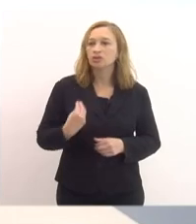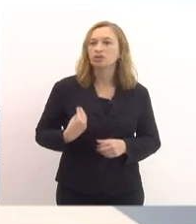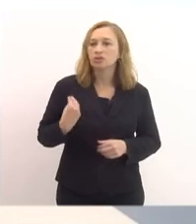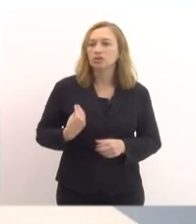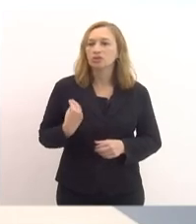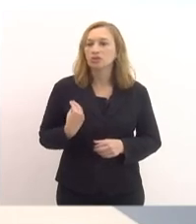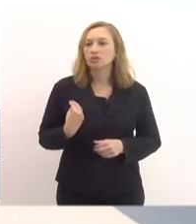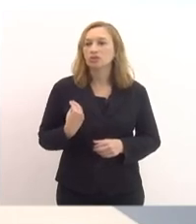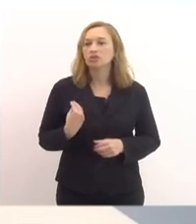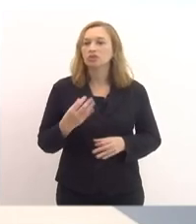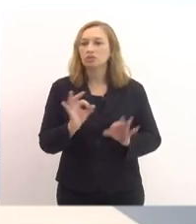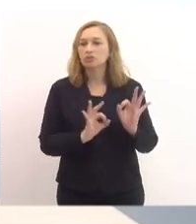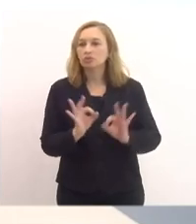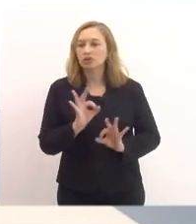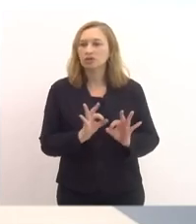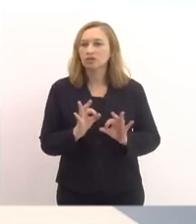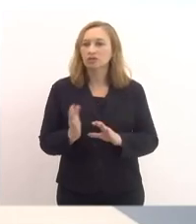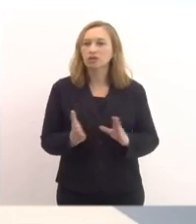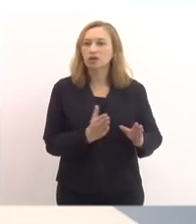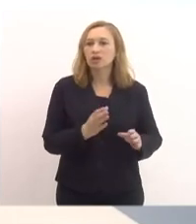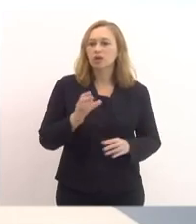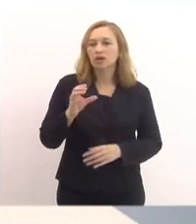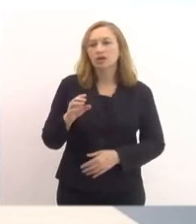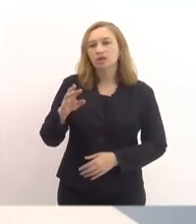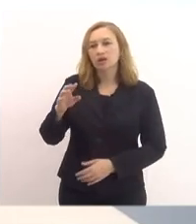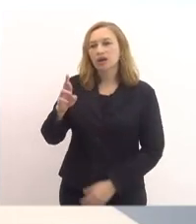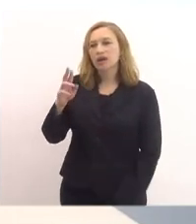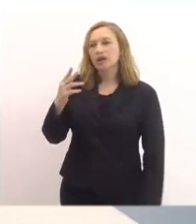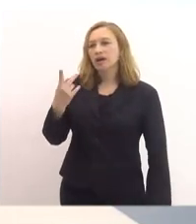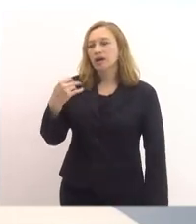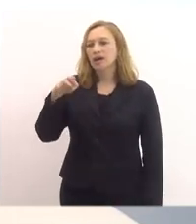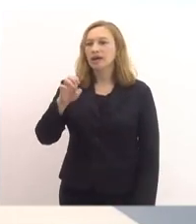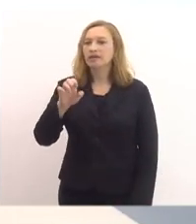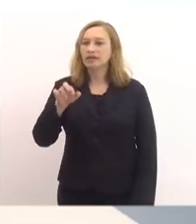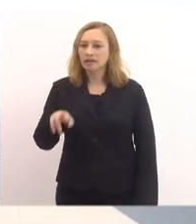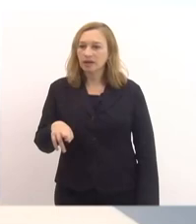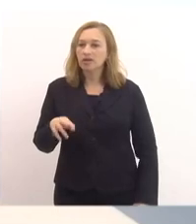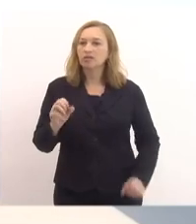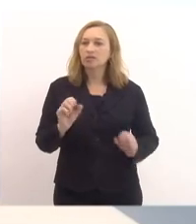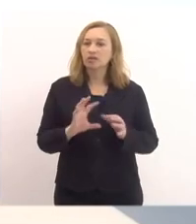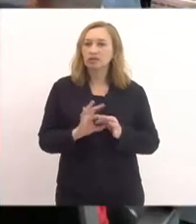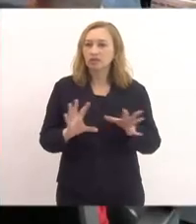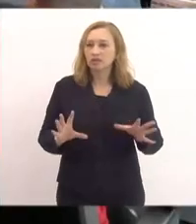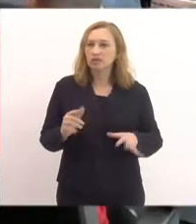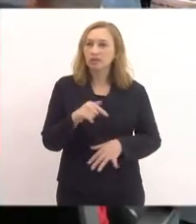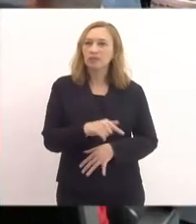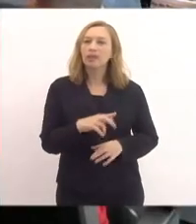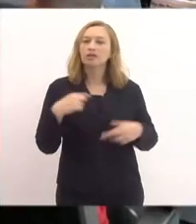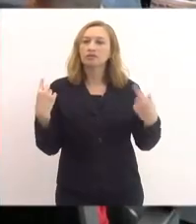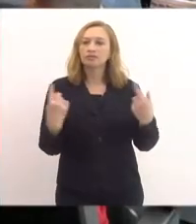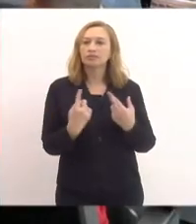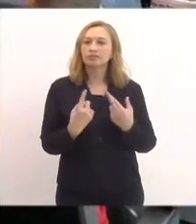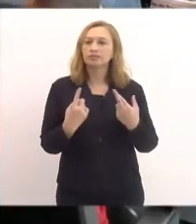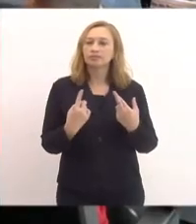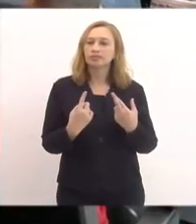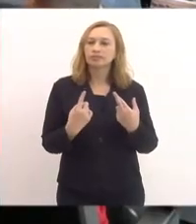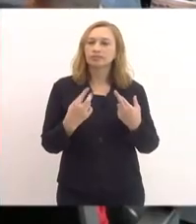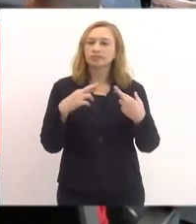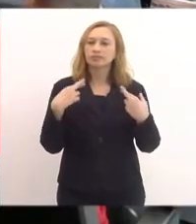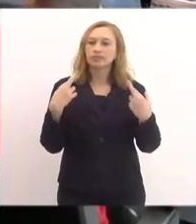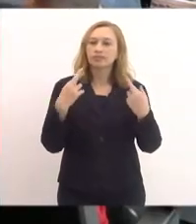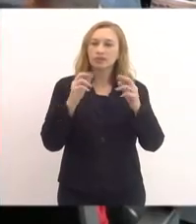da homologação do plano. O capitão Renan, me permite uma parte? Pois não. Nós, quando aprovamos aqui na Assembleia Legislativa,